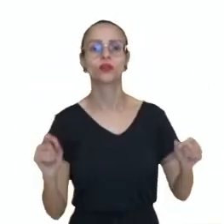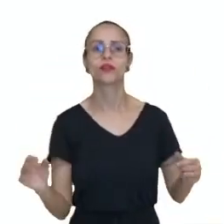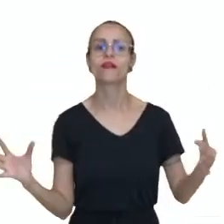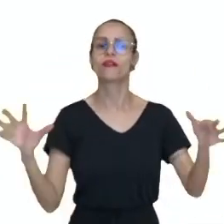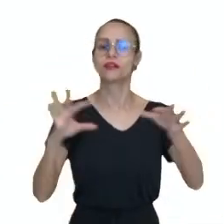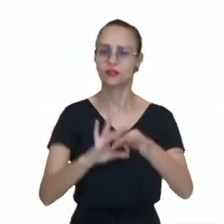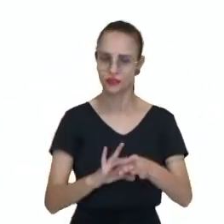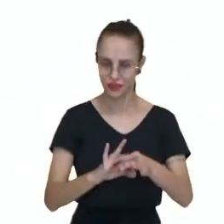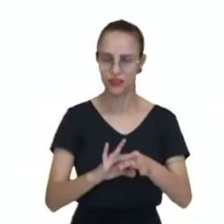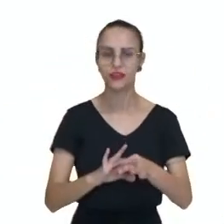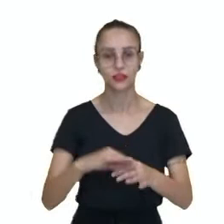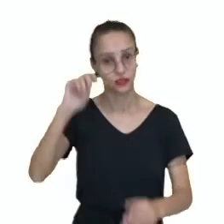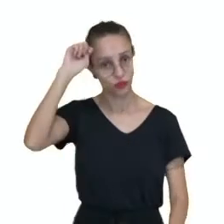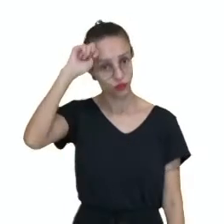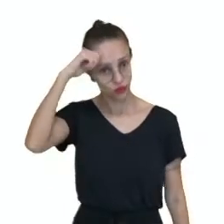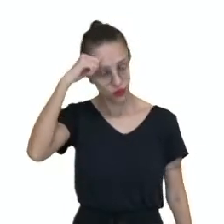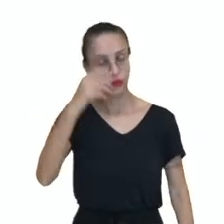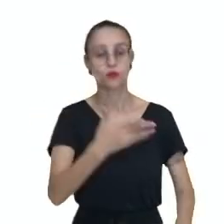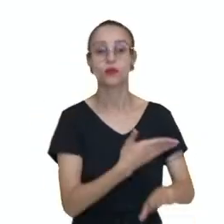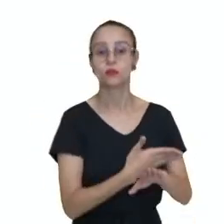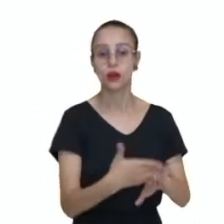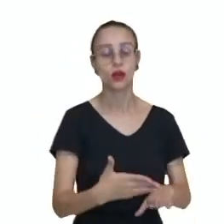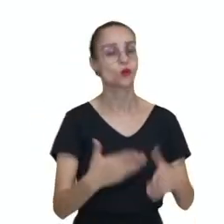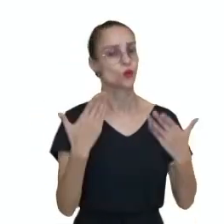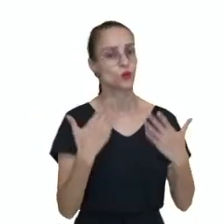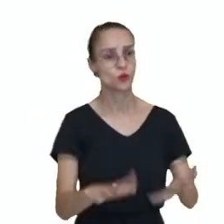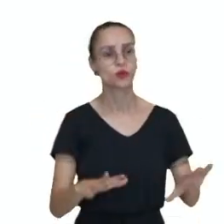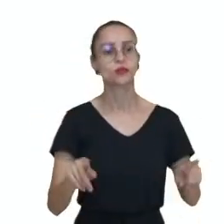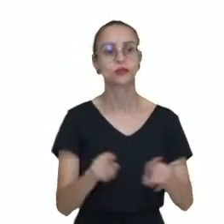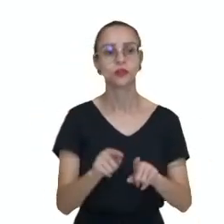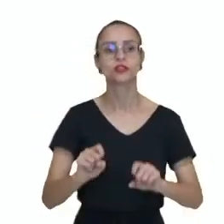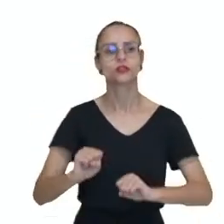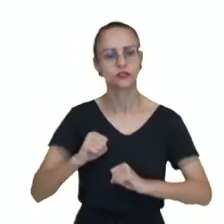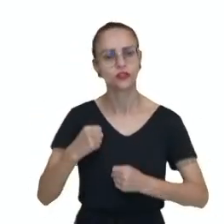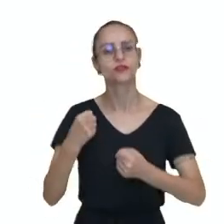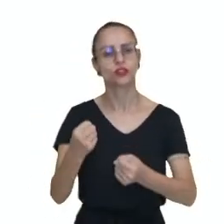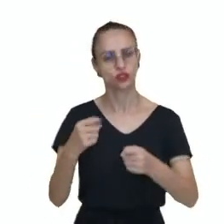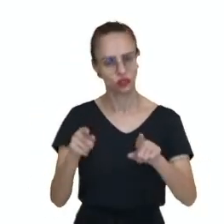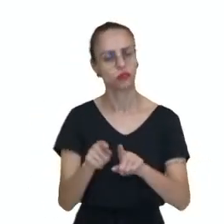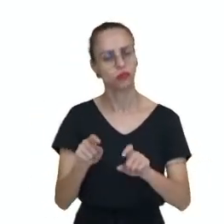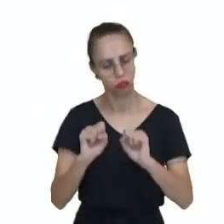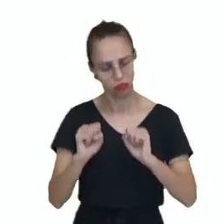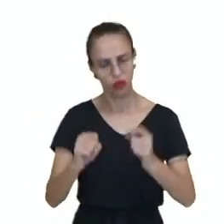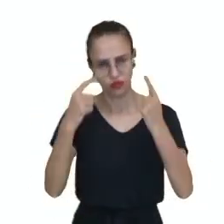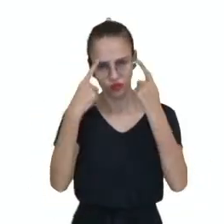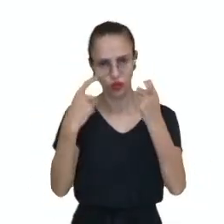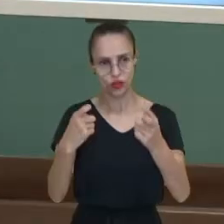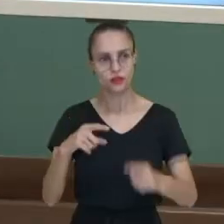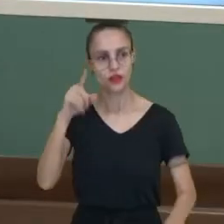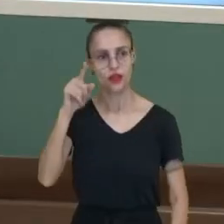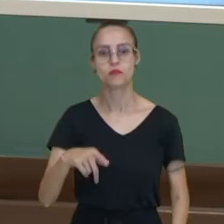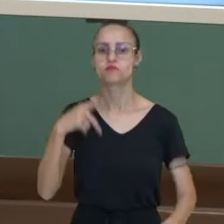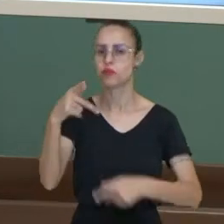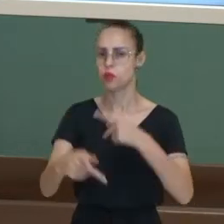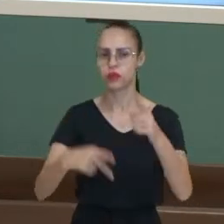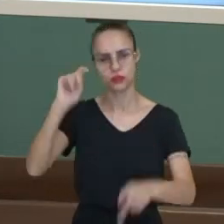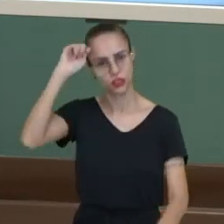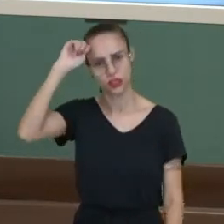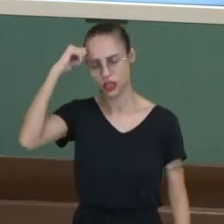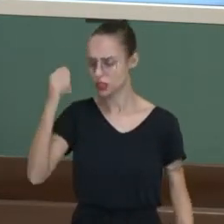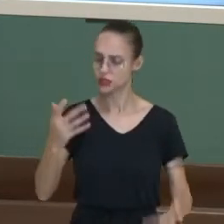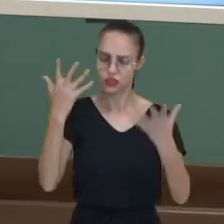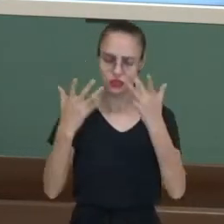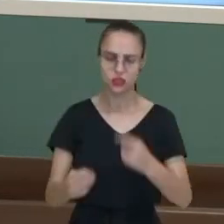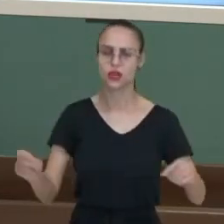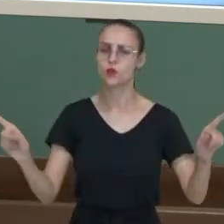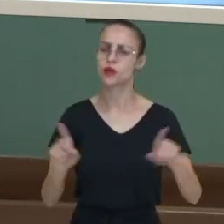negros aos brancos dos Estados Unidos e defendiam para isso até mesmo o uso da violência, que a população negra não deveria aceitar